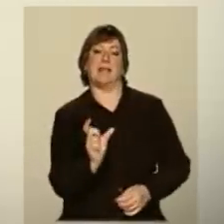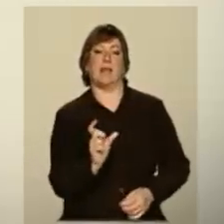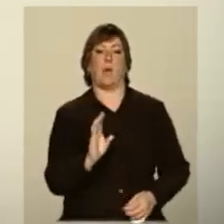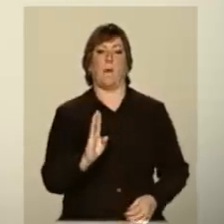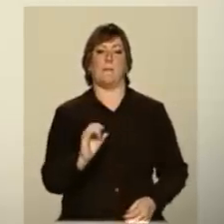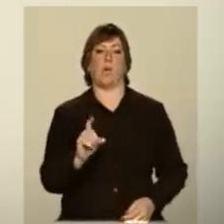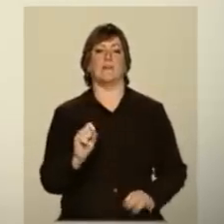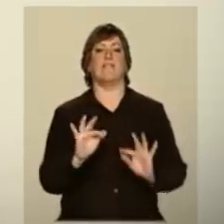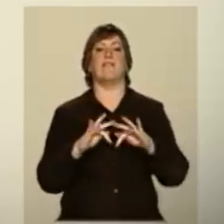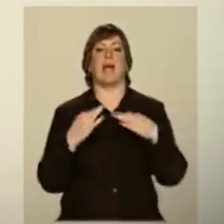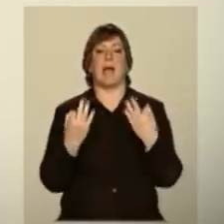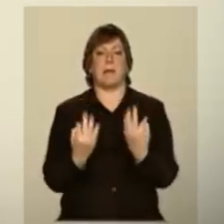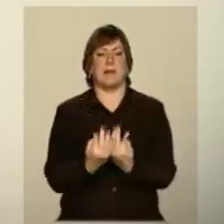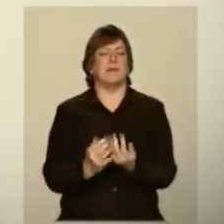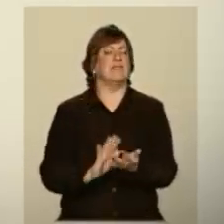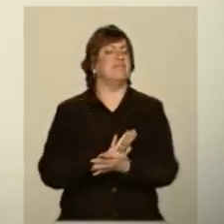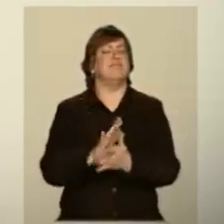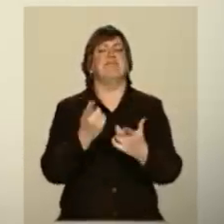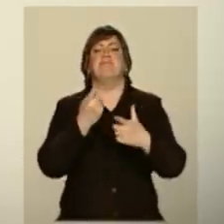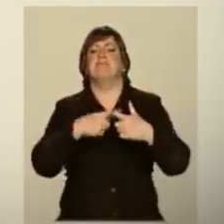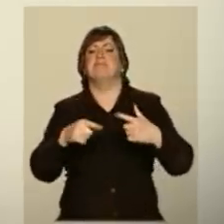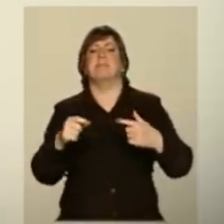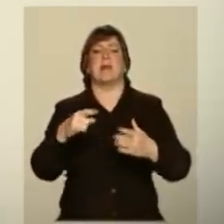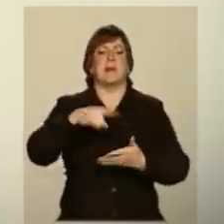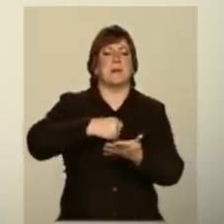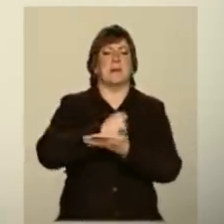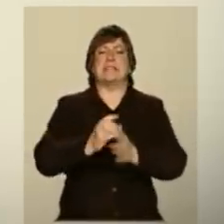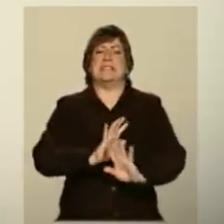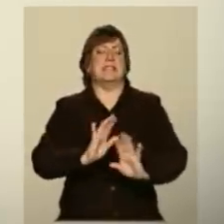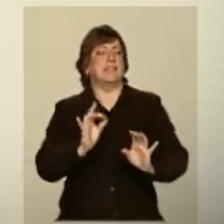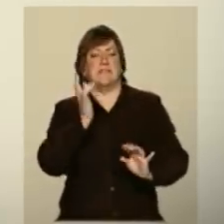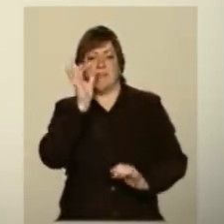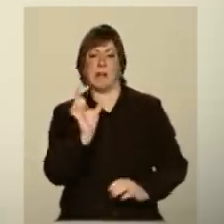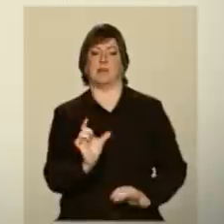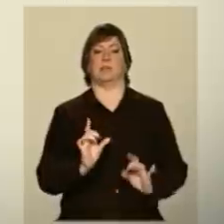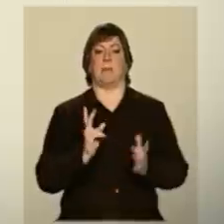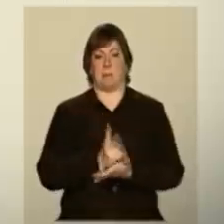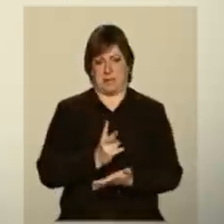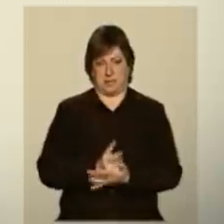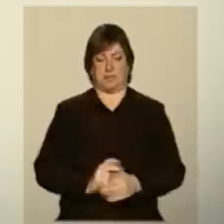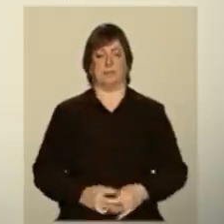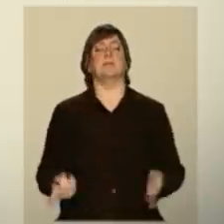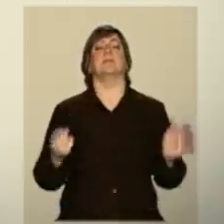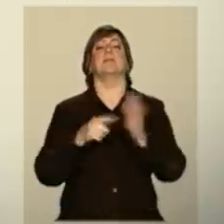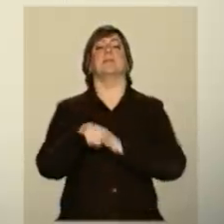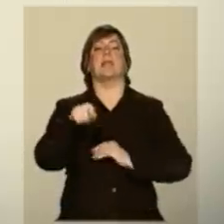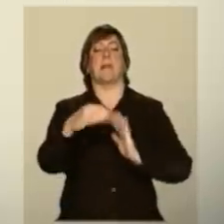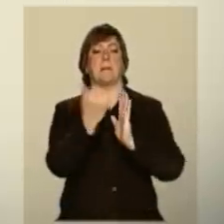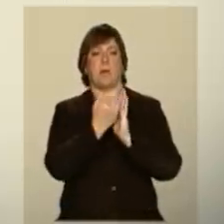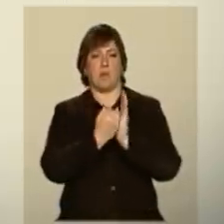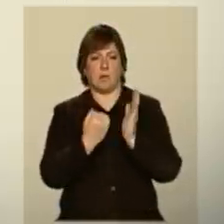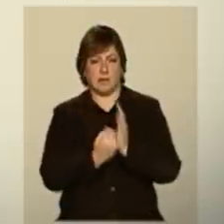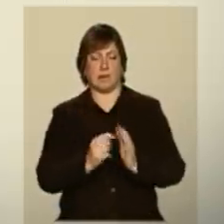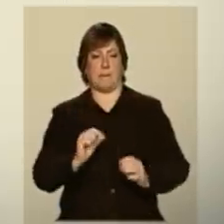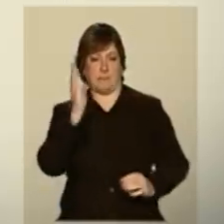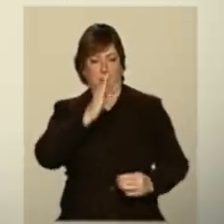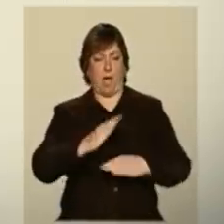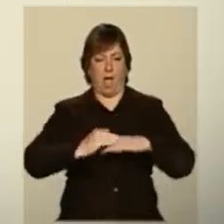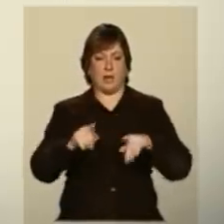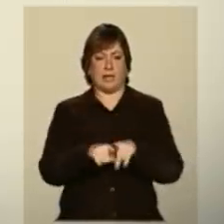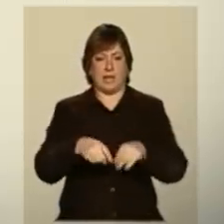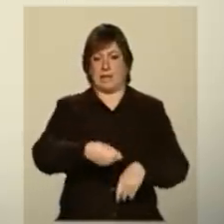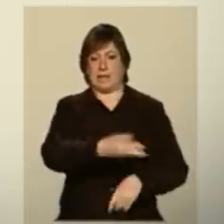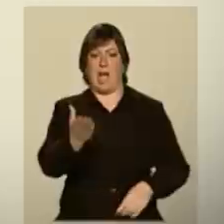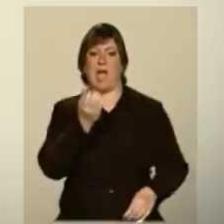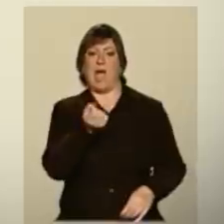família sem nenhuma burocracia o Brasil carinhoso também está ampliando a distribuição de medicamentos não é presidenta quando